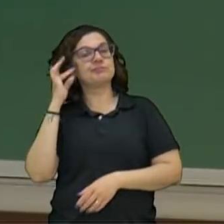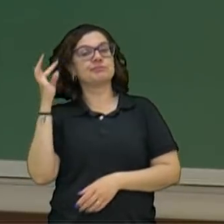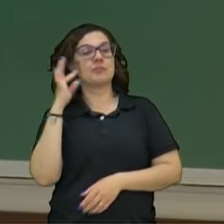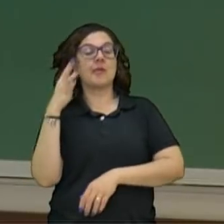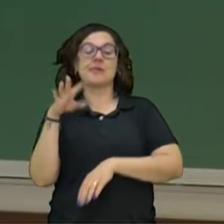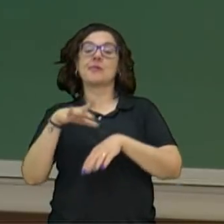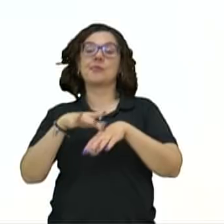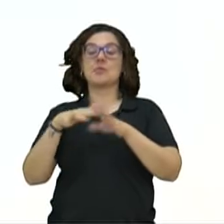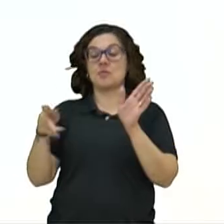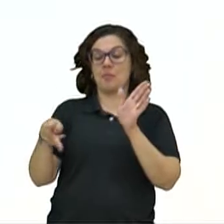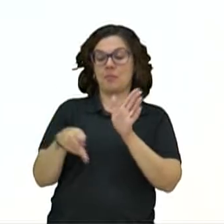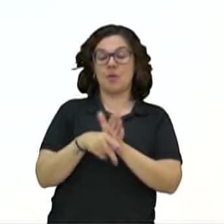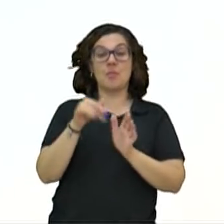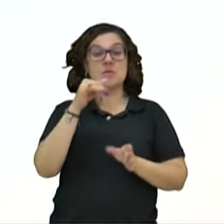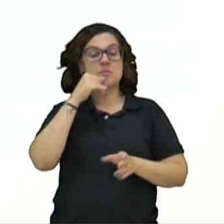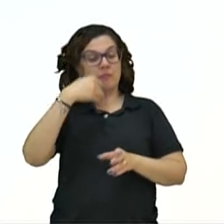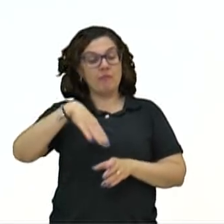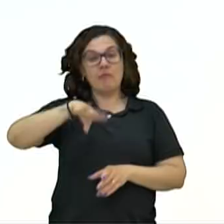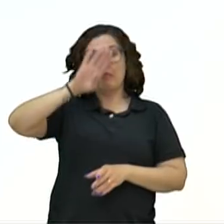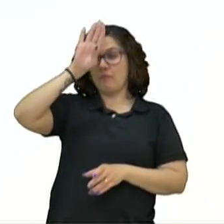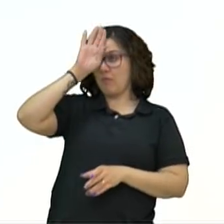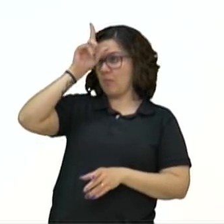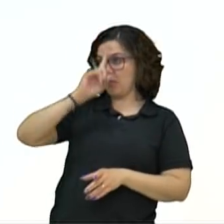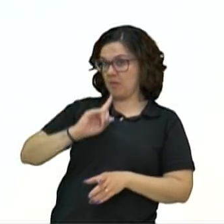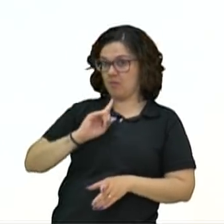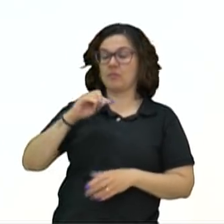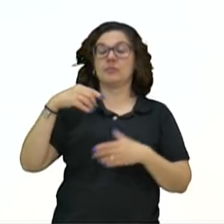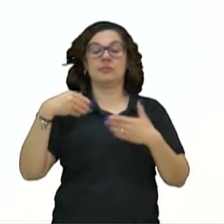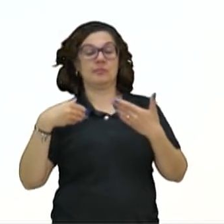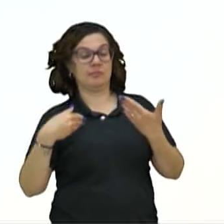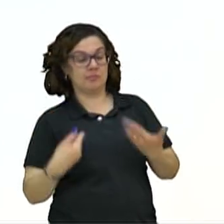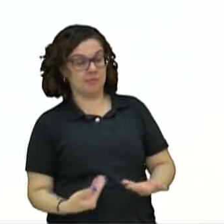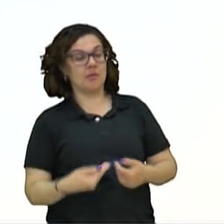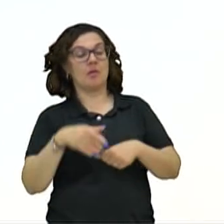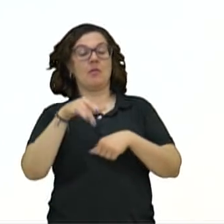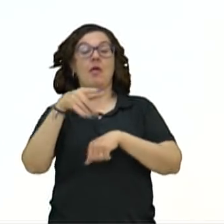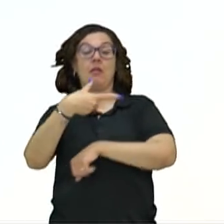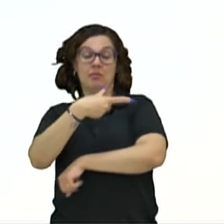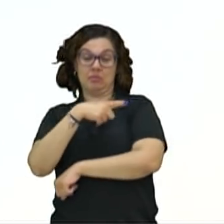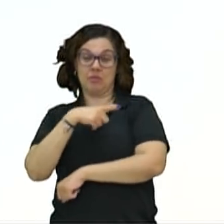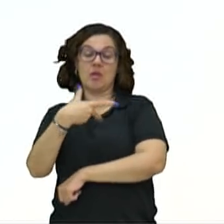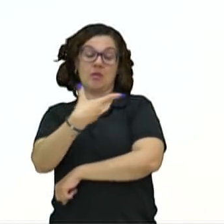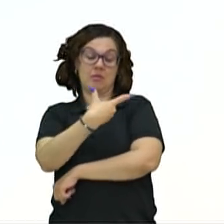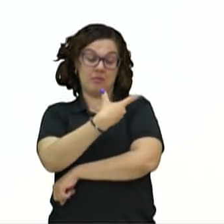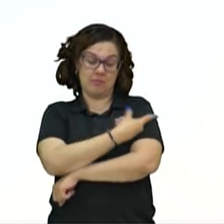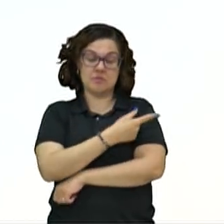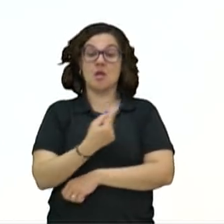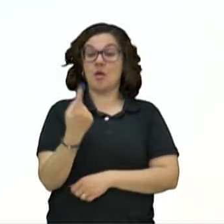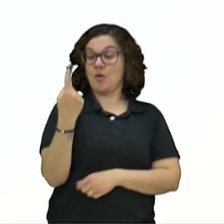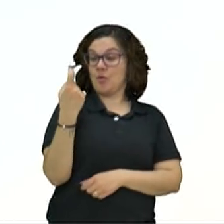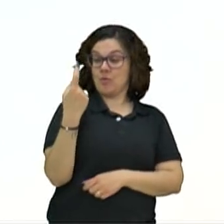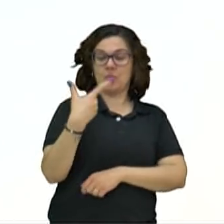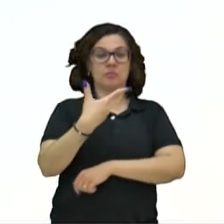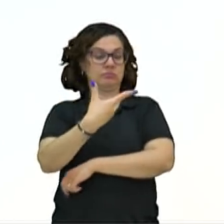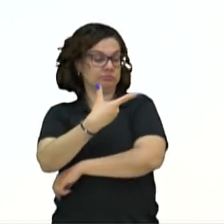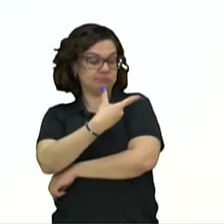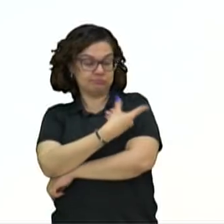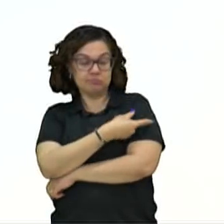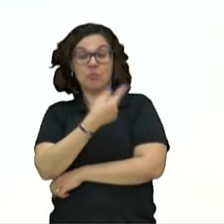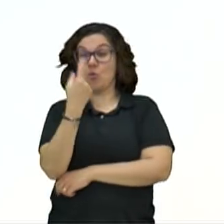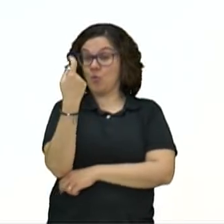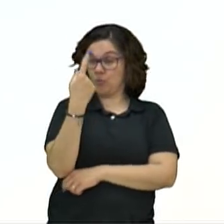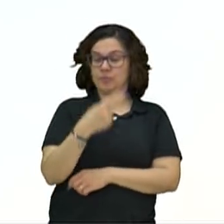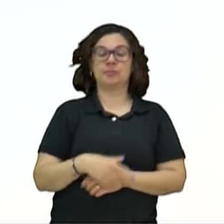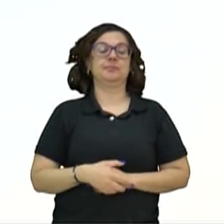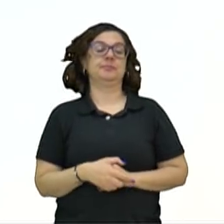na febre amarela. A febre amarela, ela tem vacina, tá? É uma dose única que a gente precisa tomar,